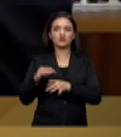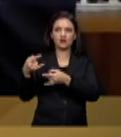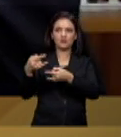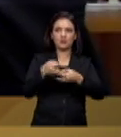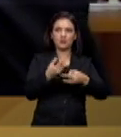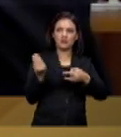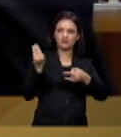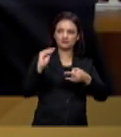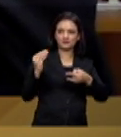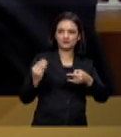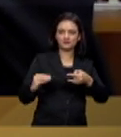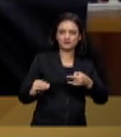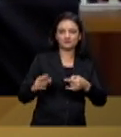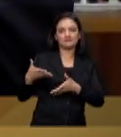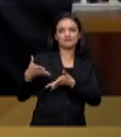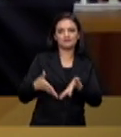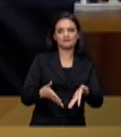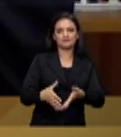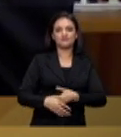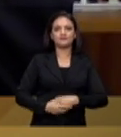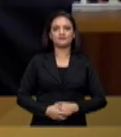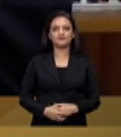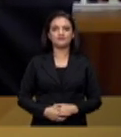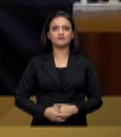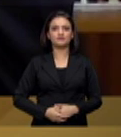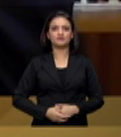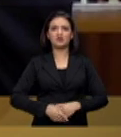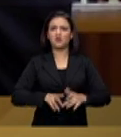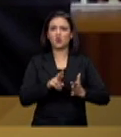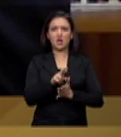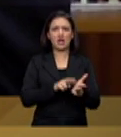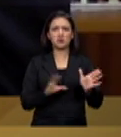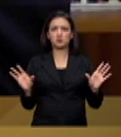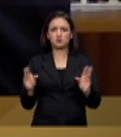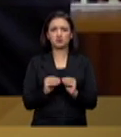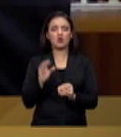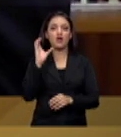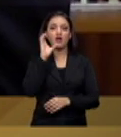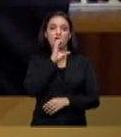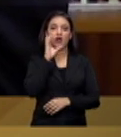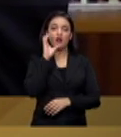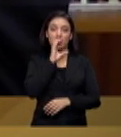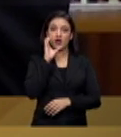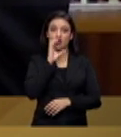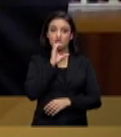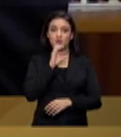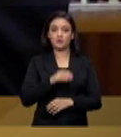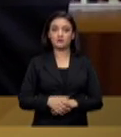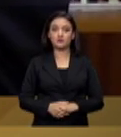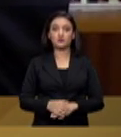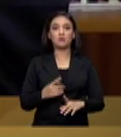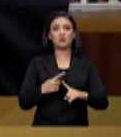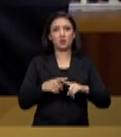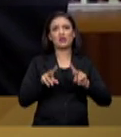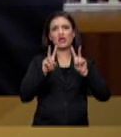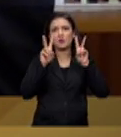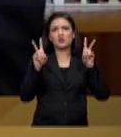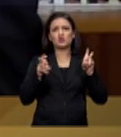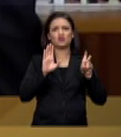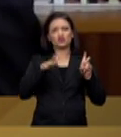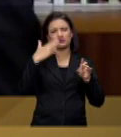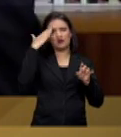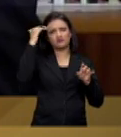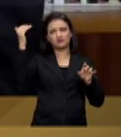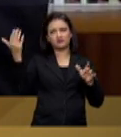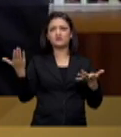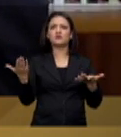ambiente de videoconferência. Farei um relatório muito breve, presidente, porque a questão já é bem conhecida e